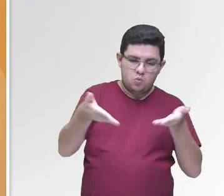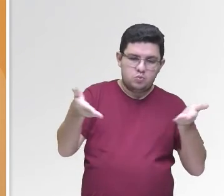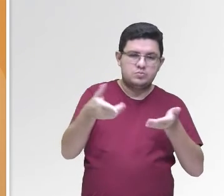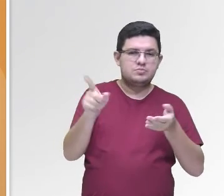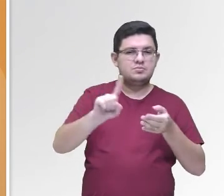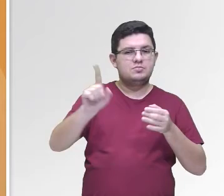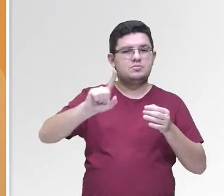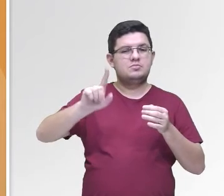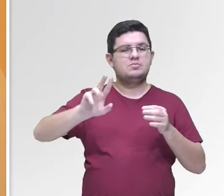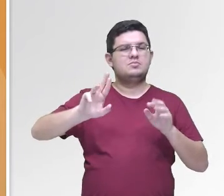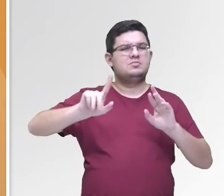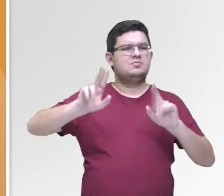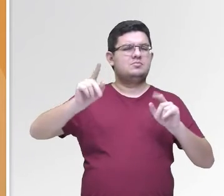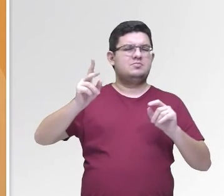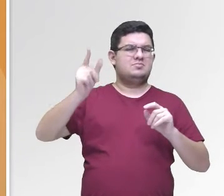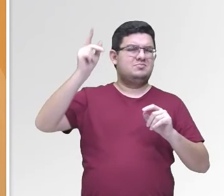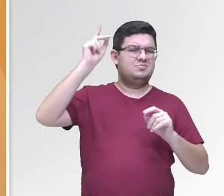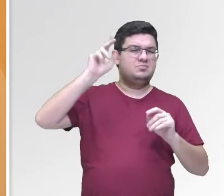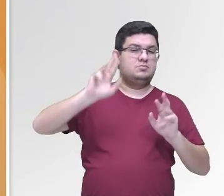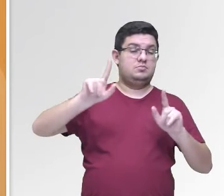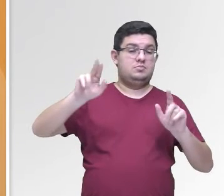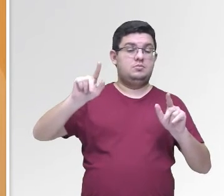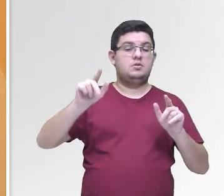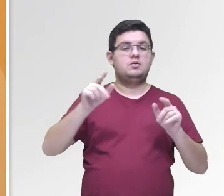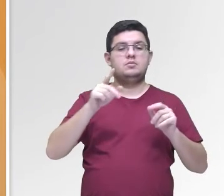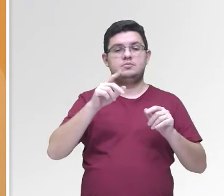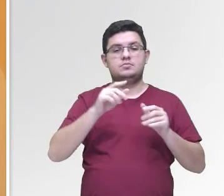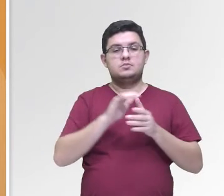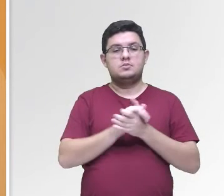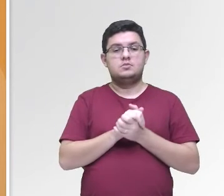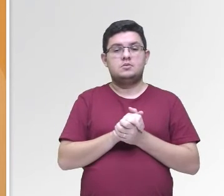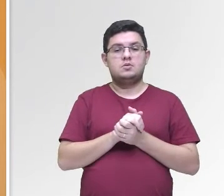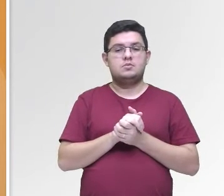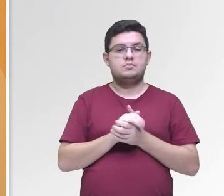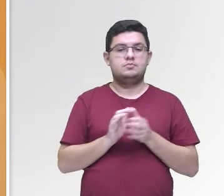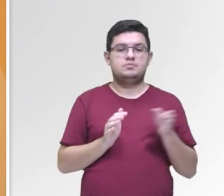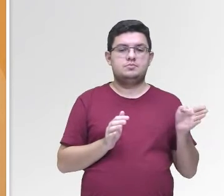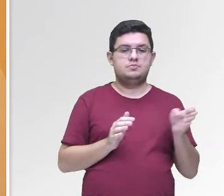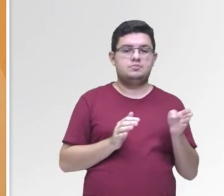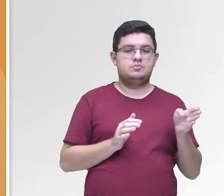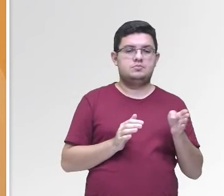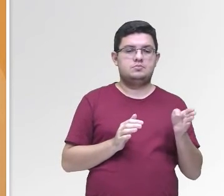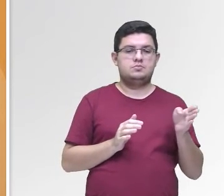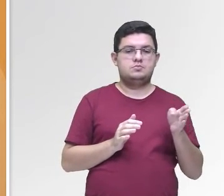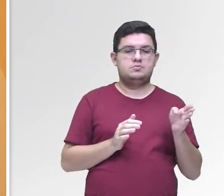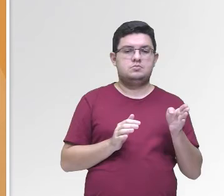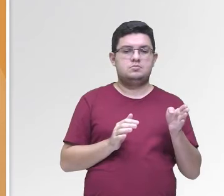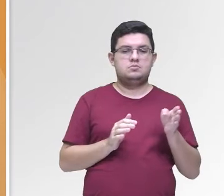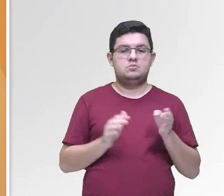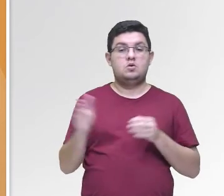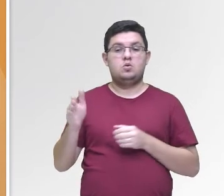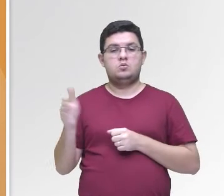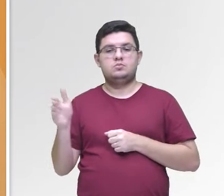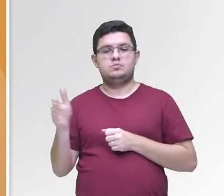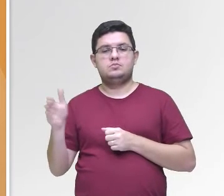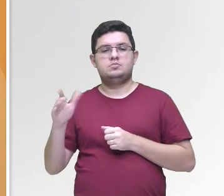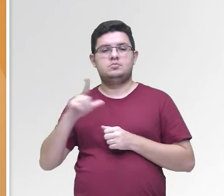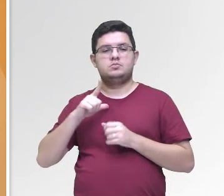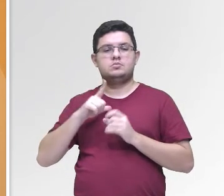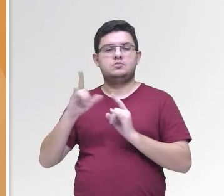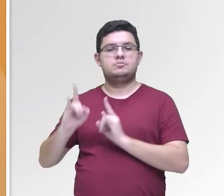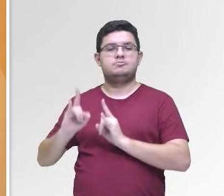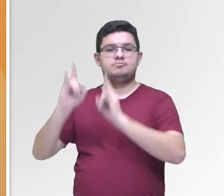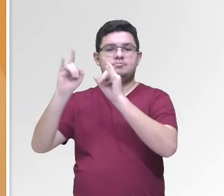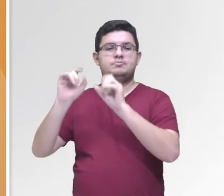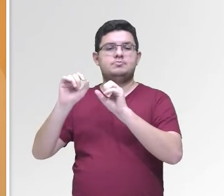muito menor, né? E na esquerda de vocês, nós temos aí prédios, né, com o símbolo ali do dólar.